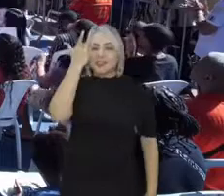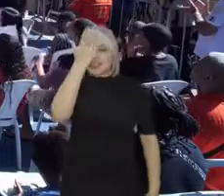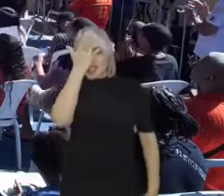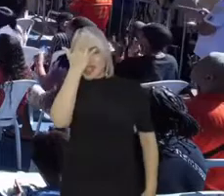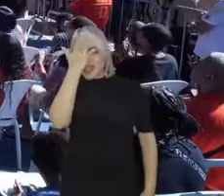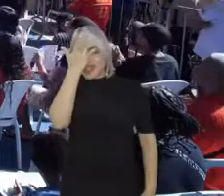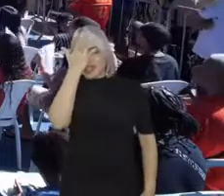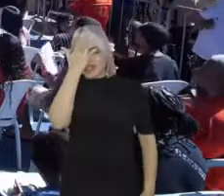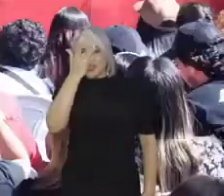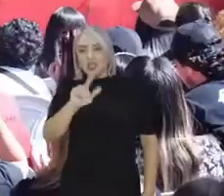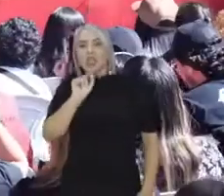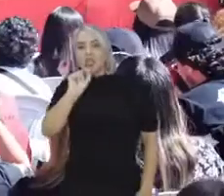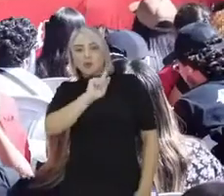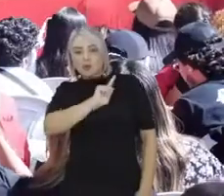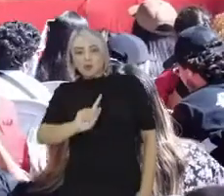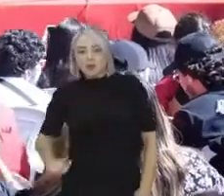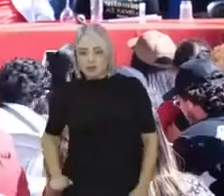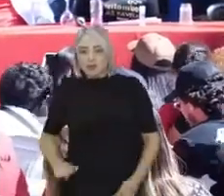isso!